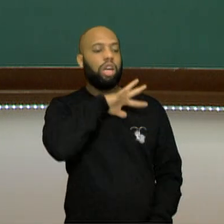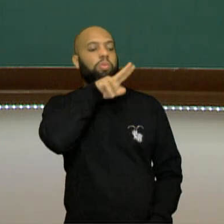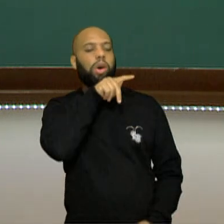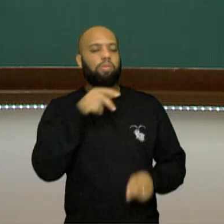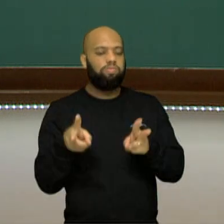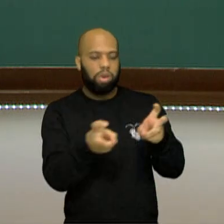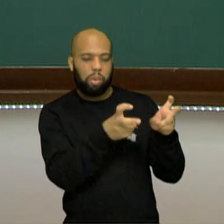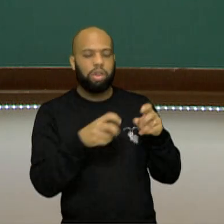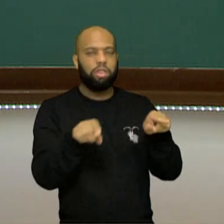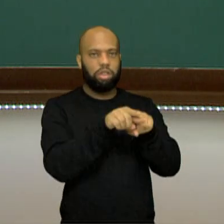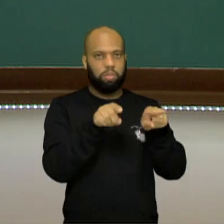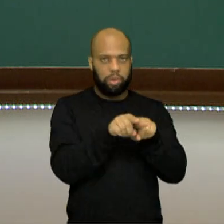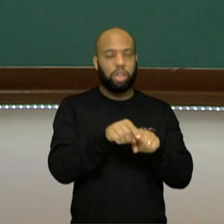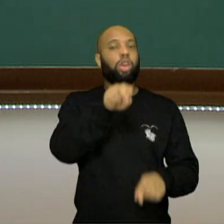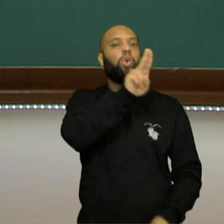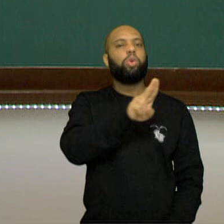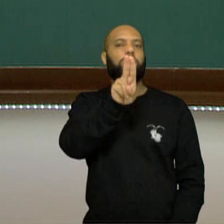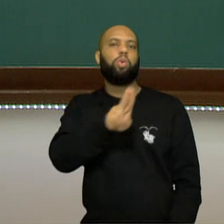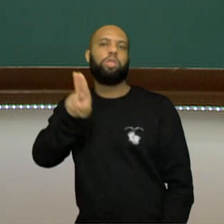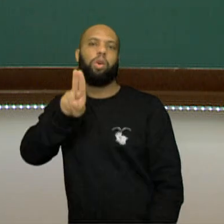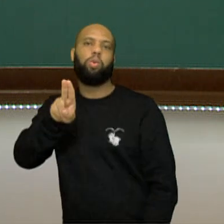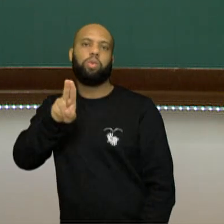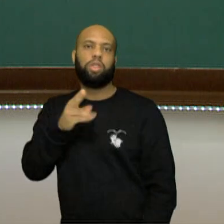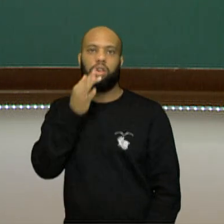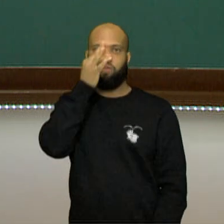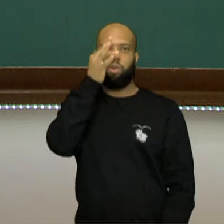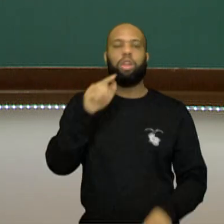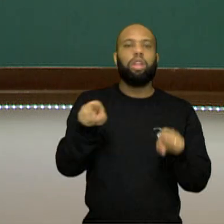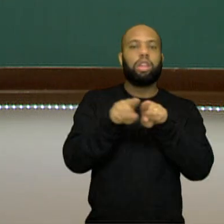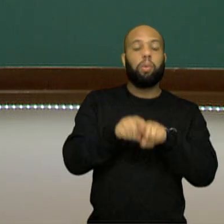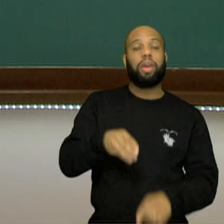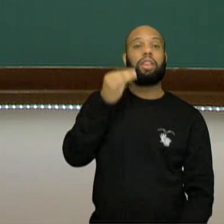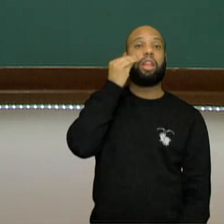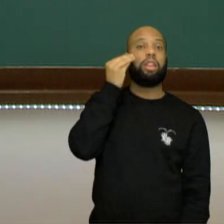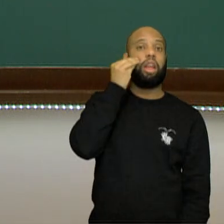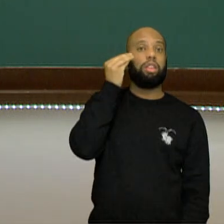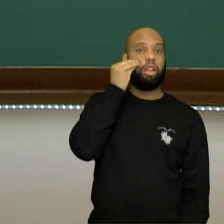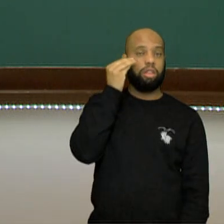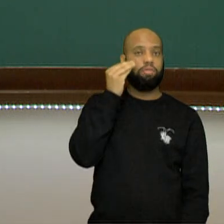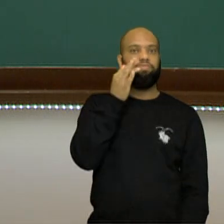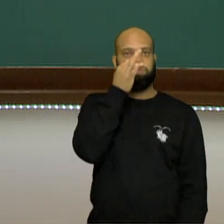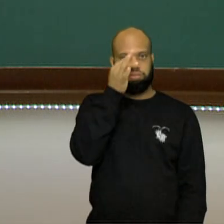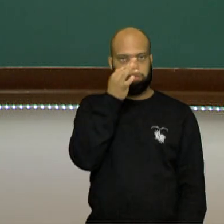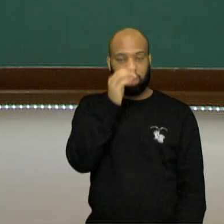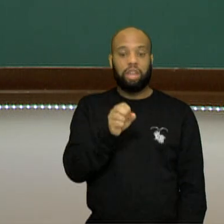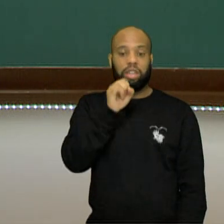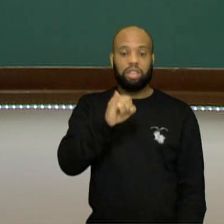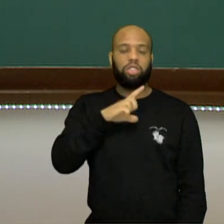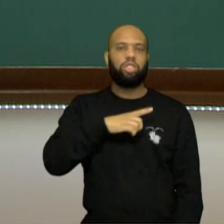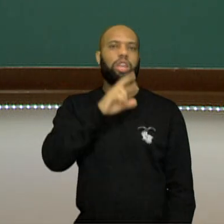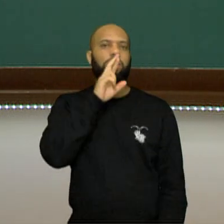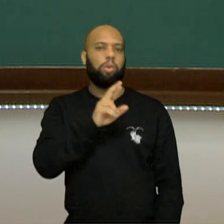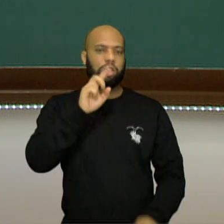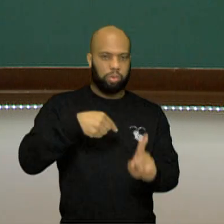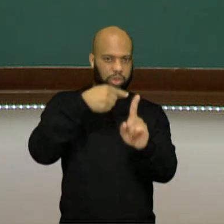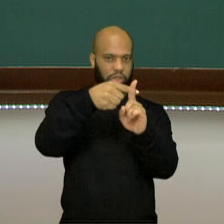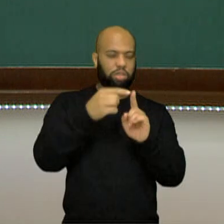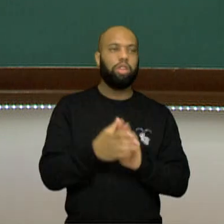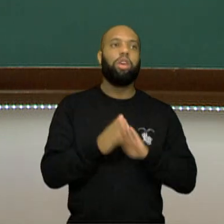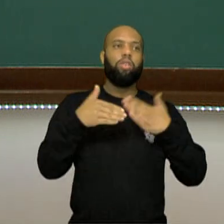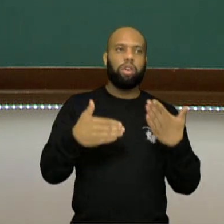animais, eles faziam o uso dessa planta, testavam essas plantas e, se eles tinham resultados